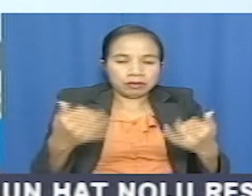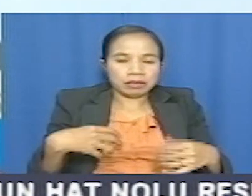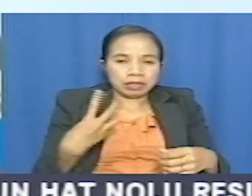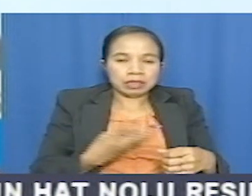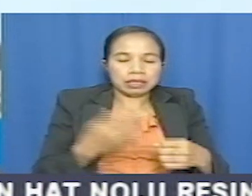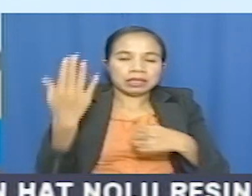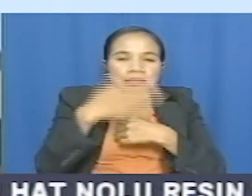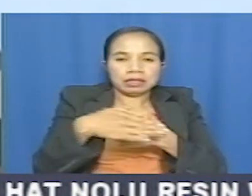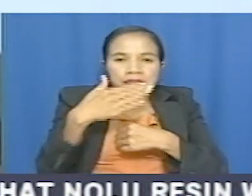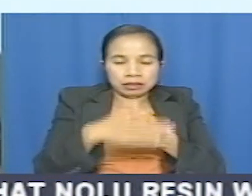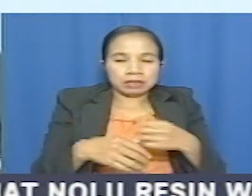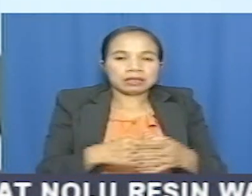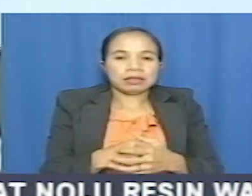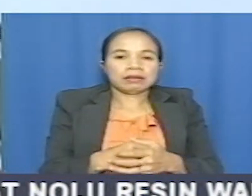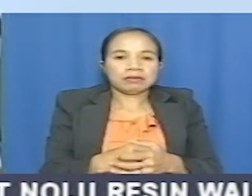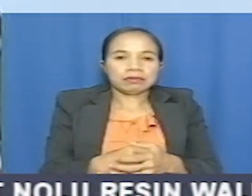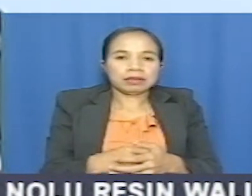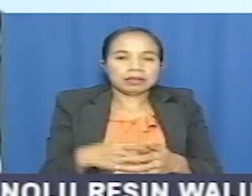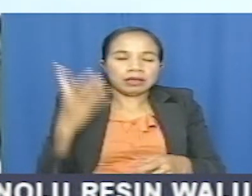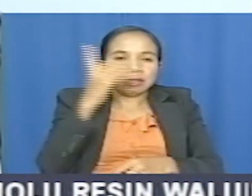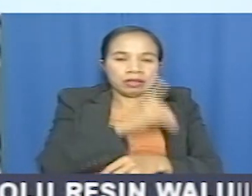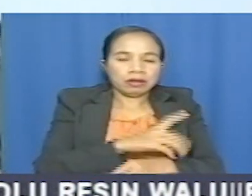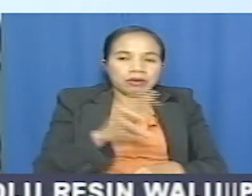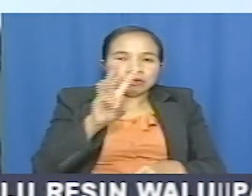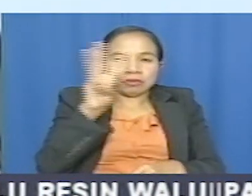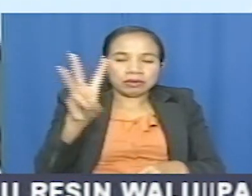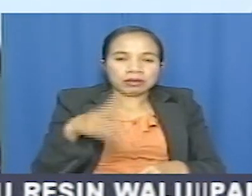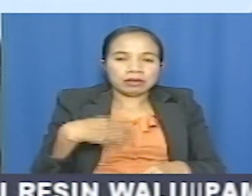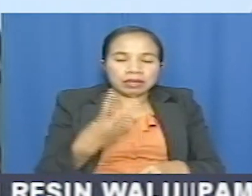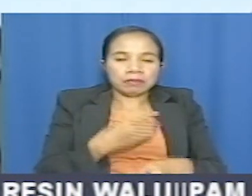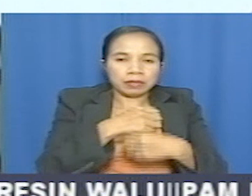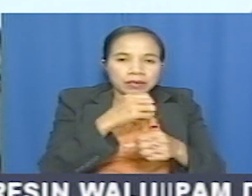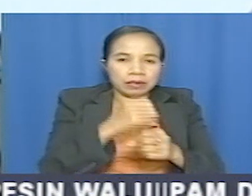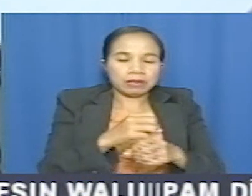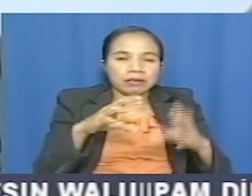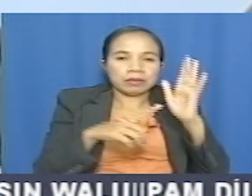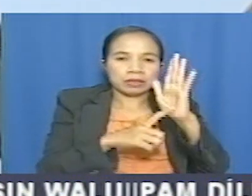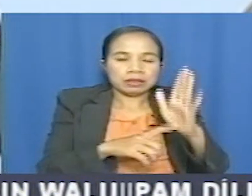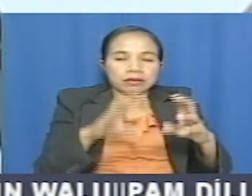de, portanto, e a quarta-feira, a minha apresentação e a Conselho de Ministros.